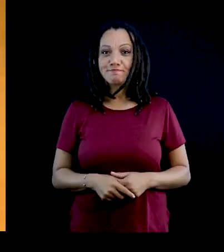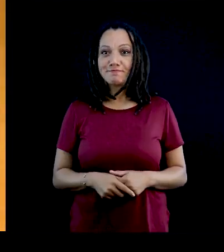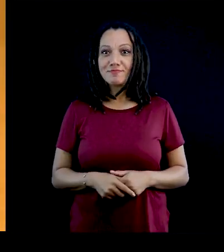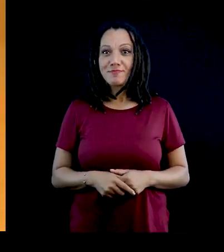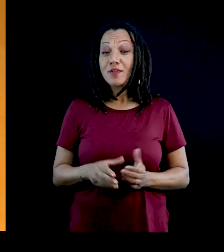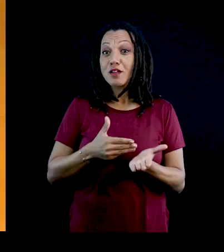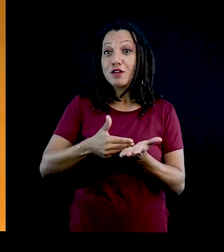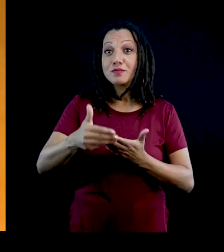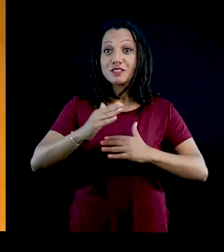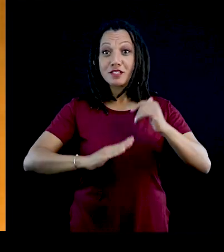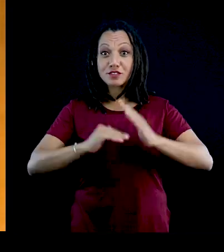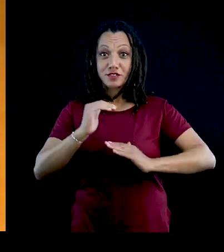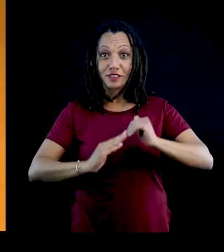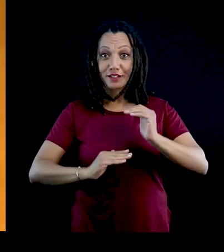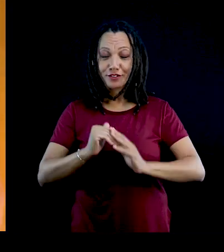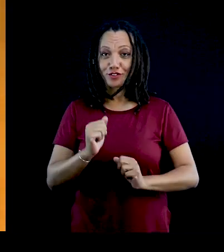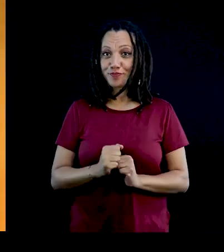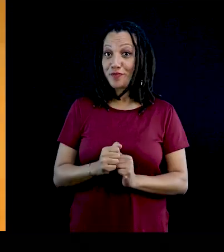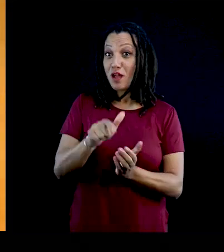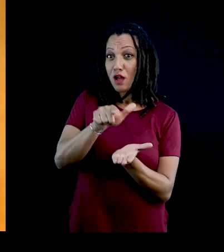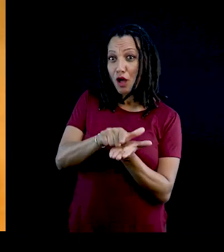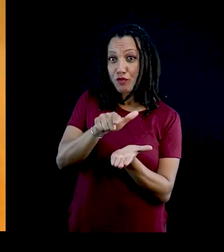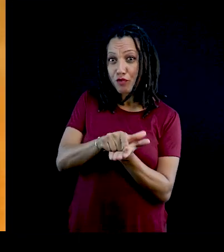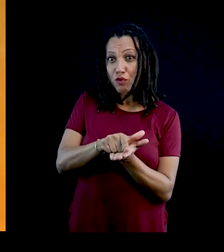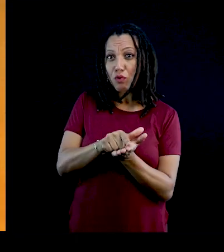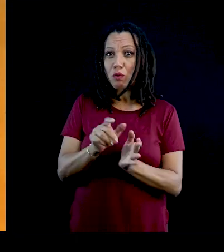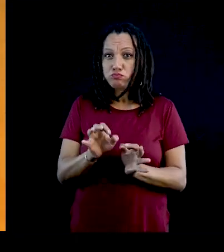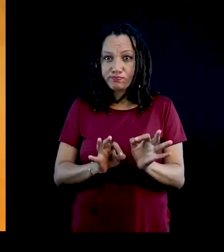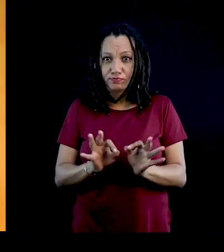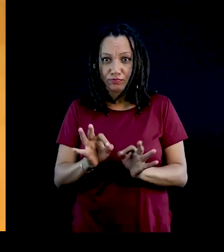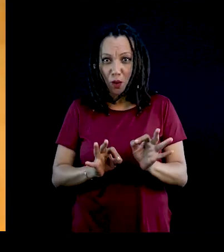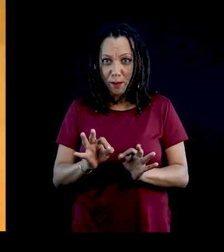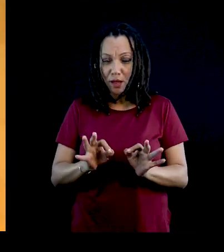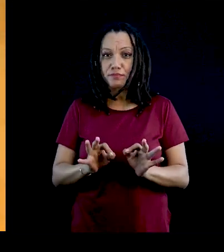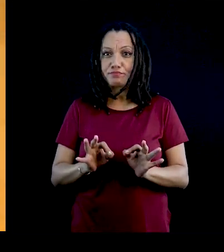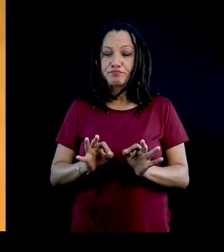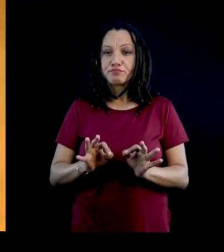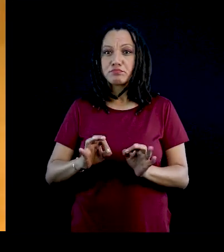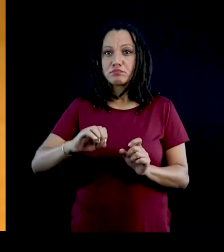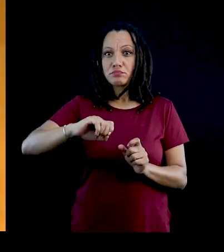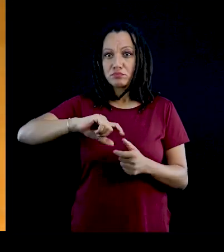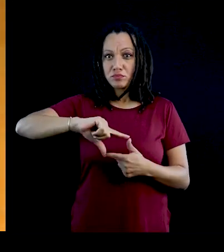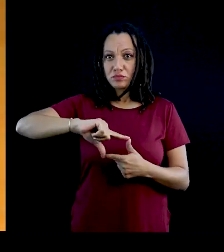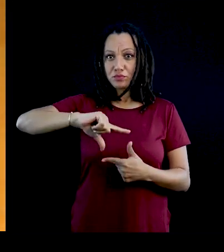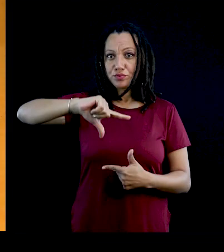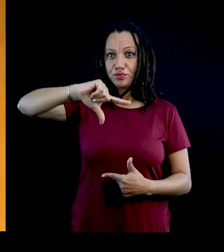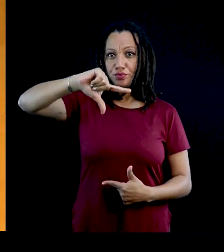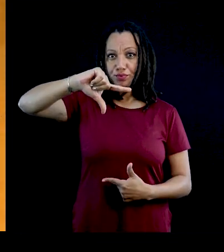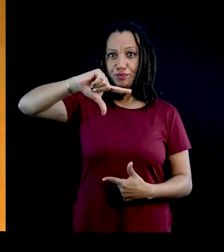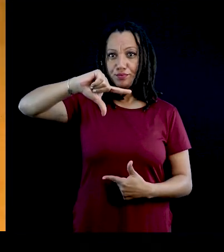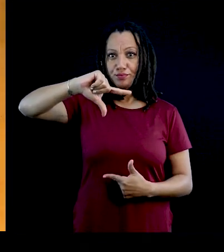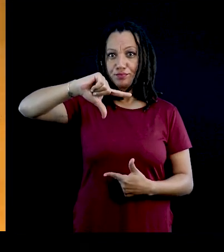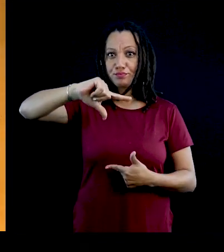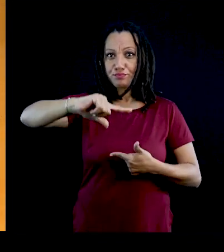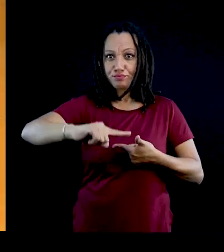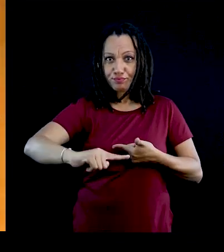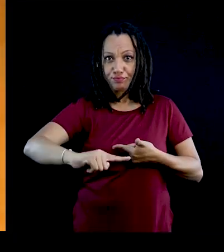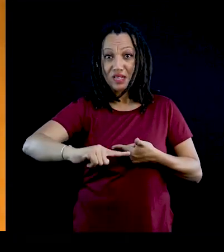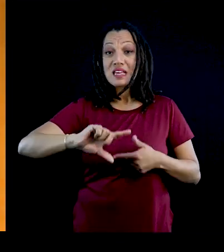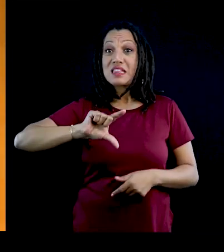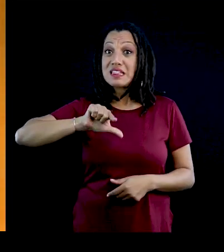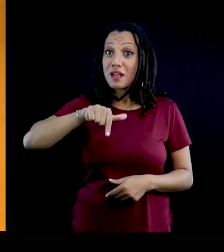minha folha, eu vou colocá-la na posição vertical. E antes de começar a fazer a silhueta do meu